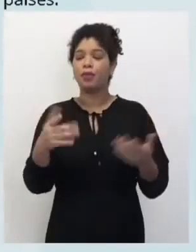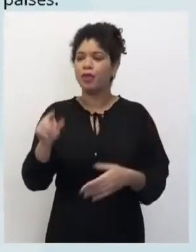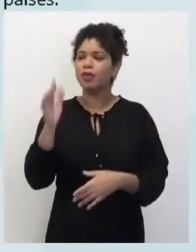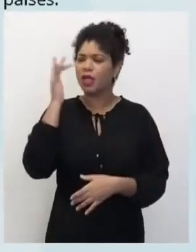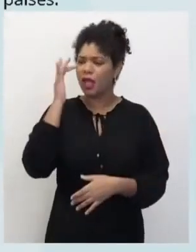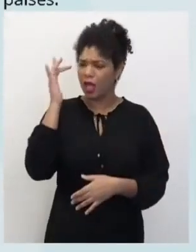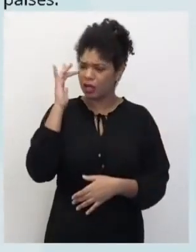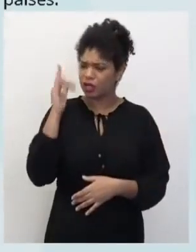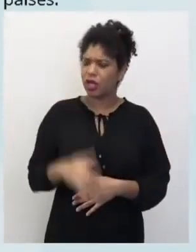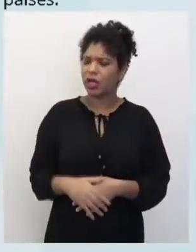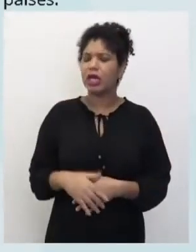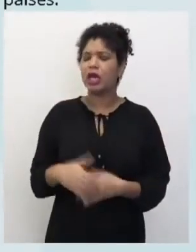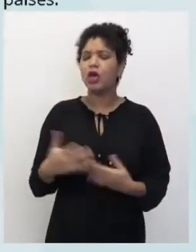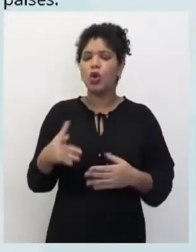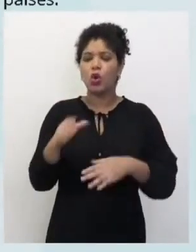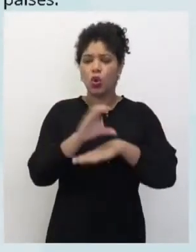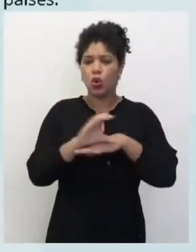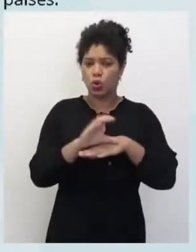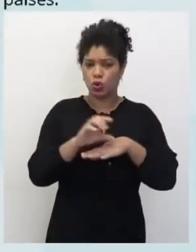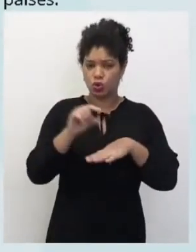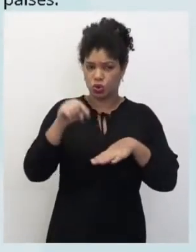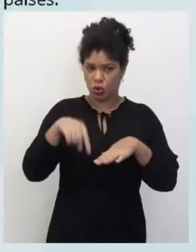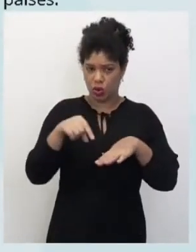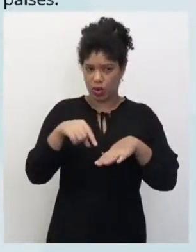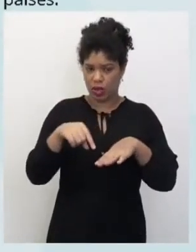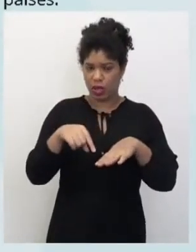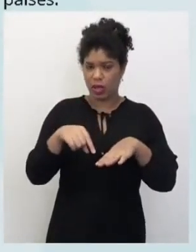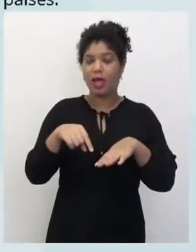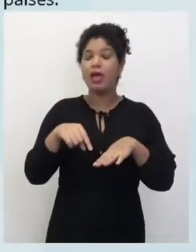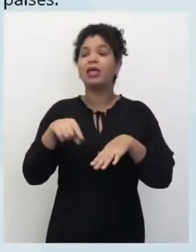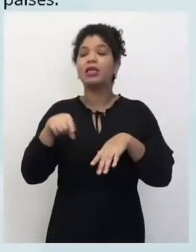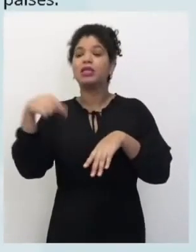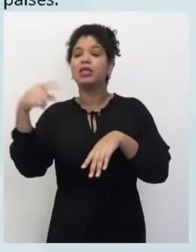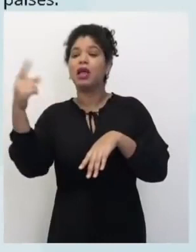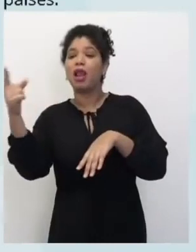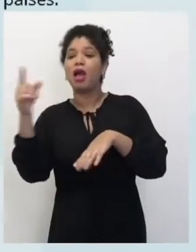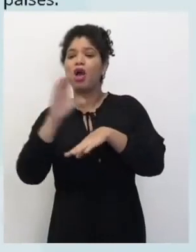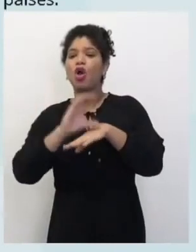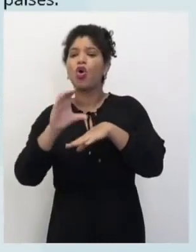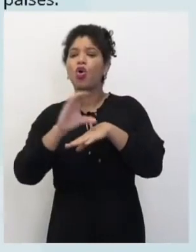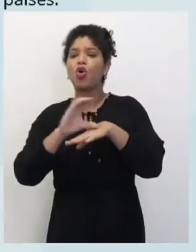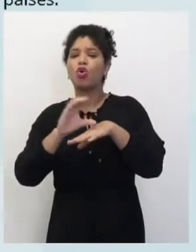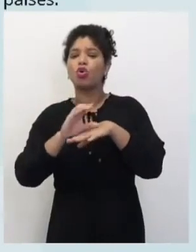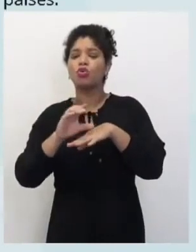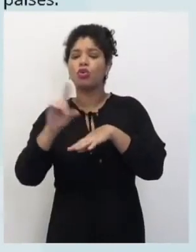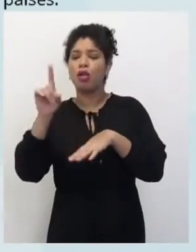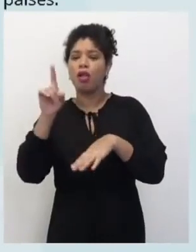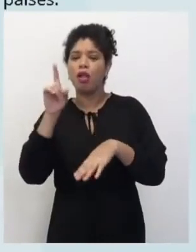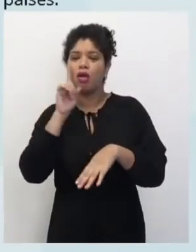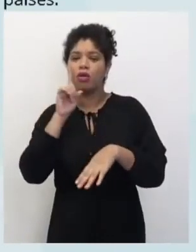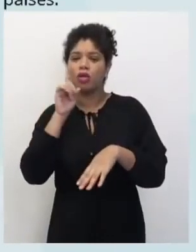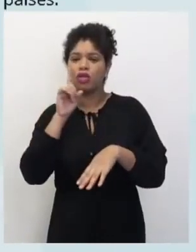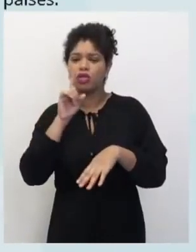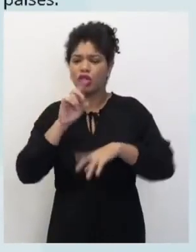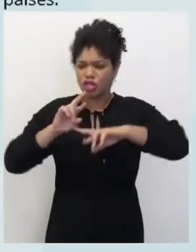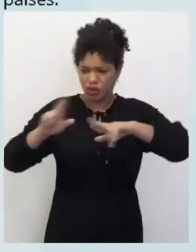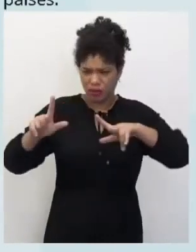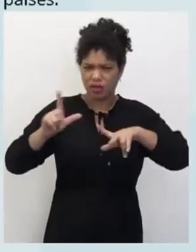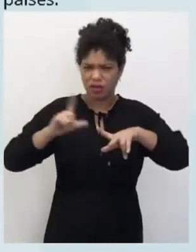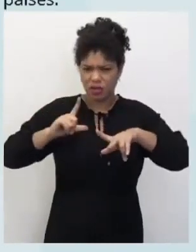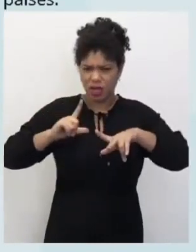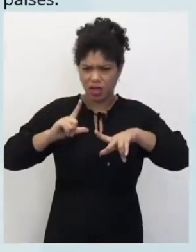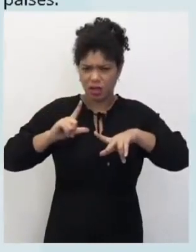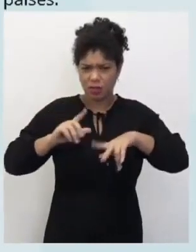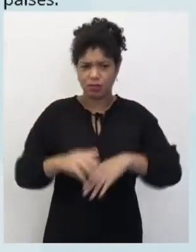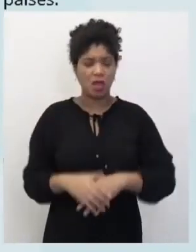diferença entre o curso oferecido aqui e o curso existente nos Estados Unidos da América? Não vejo